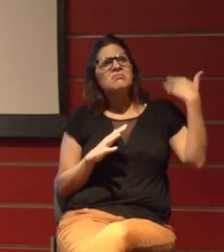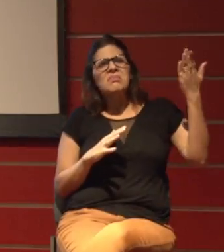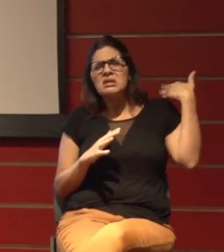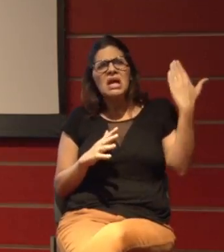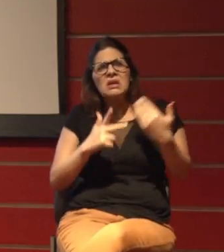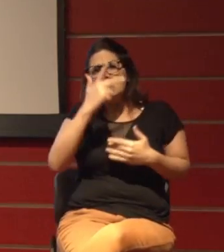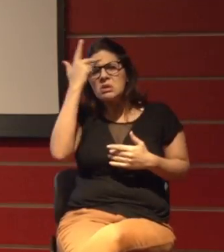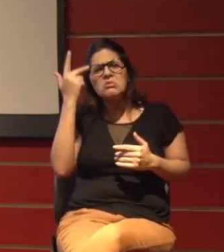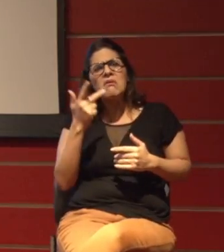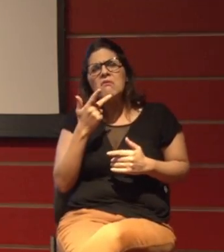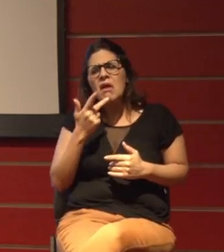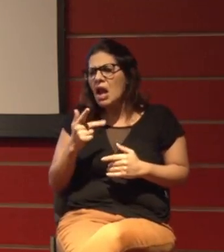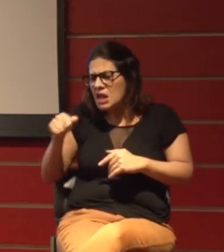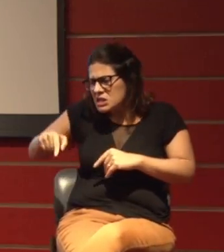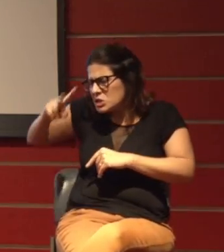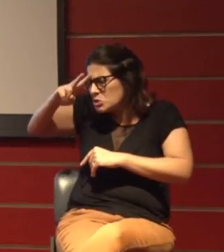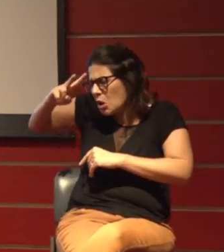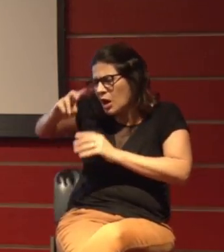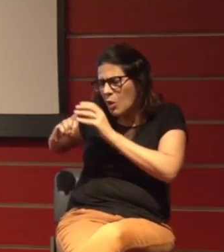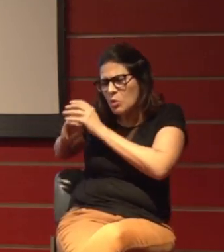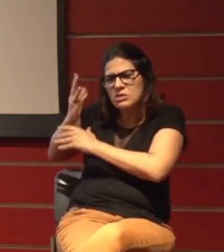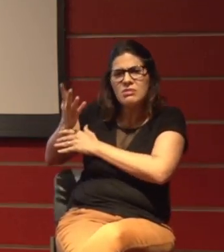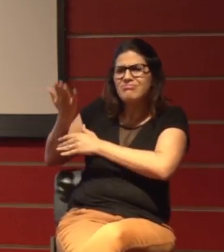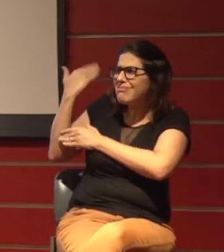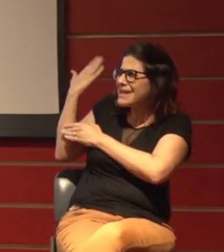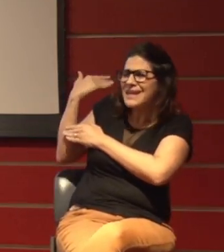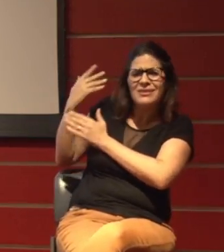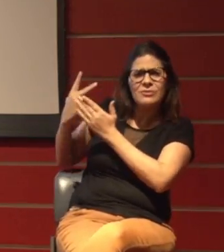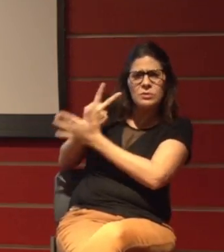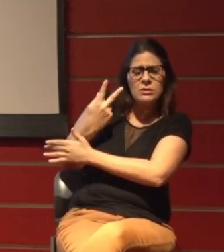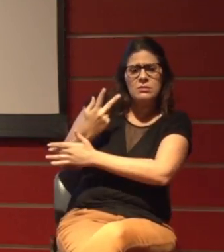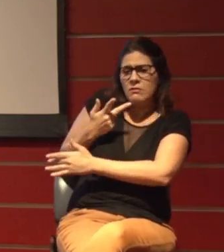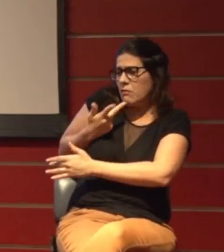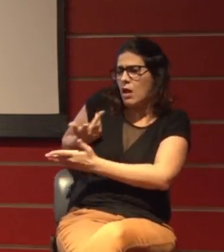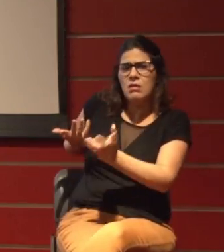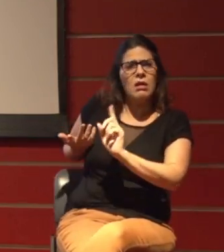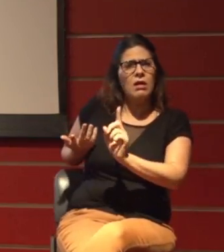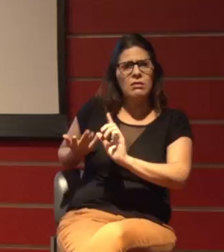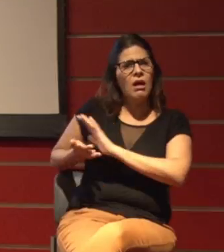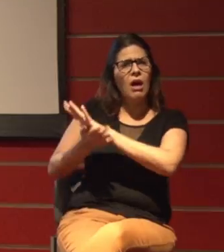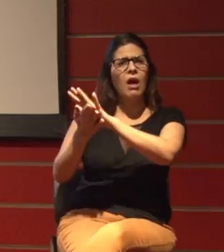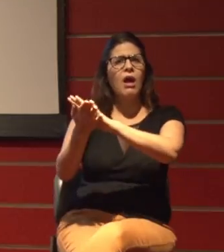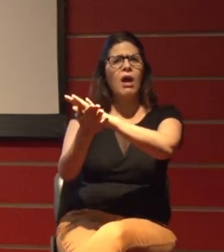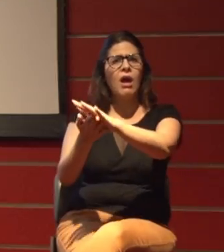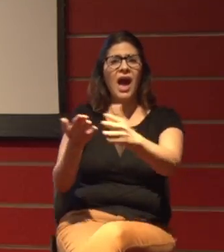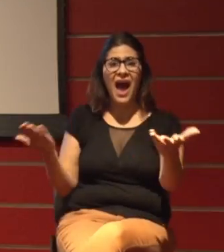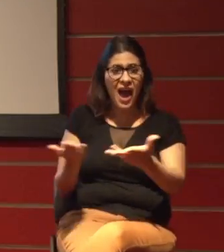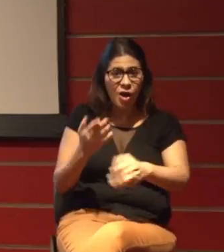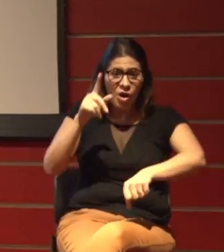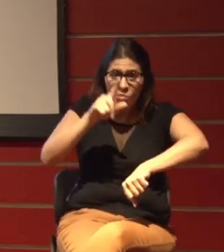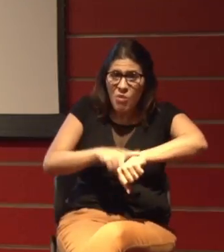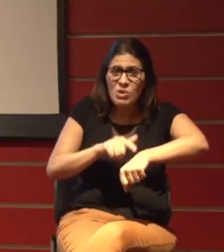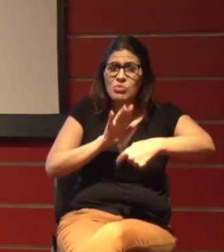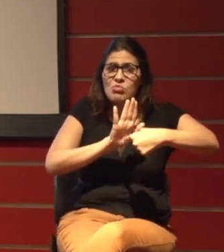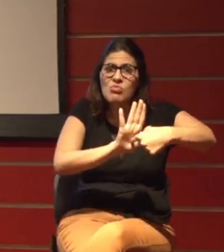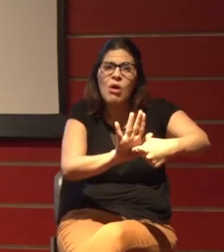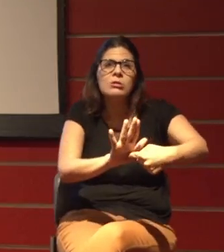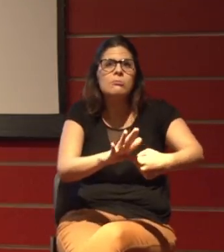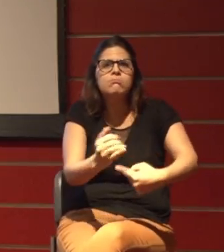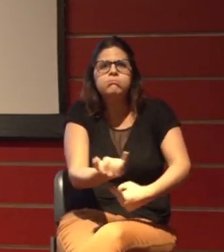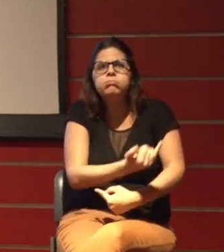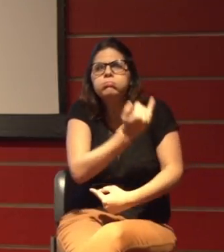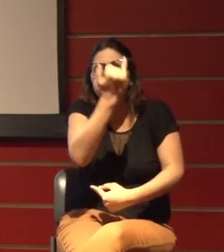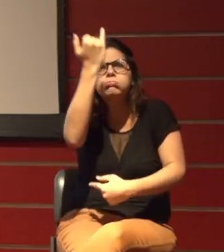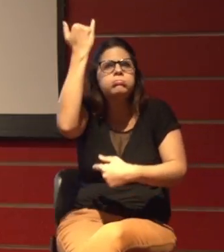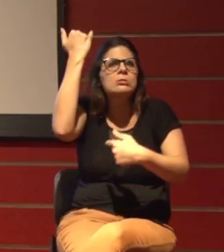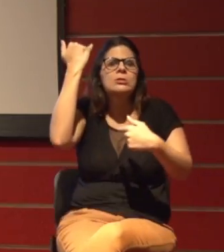surgiu agora no momento em que ele faz um filme relevante pra cinematografia Mundial Ele entrou pra história do